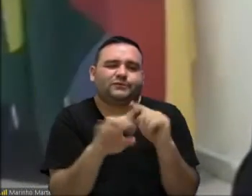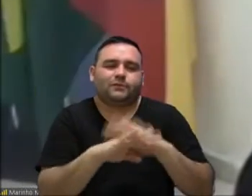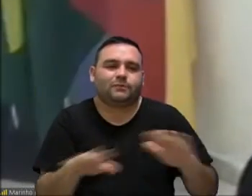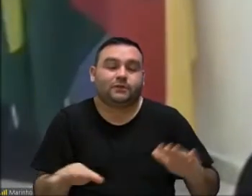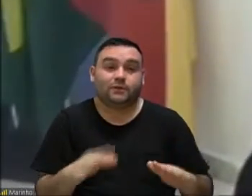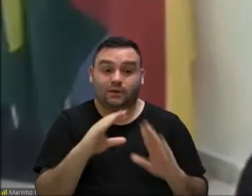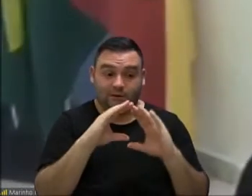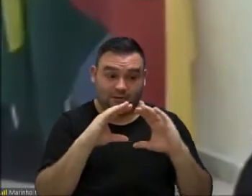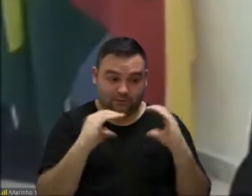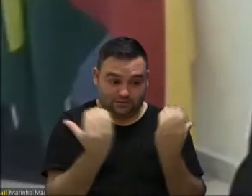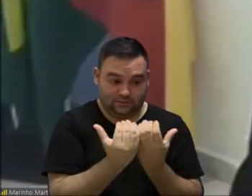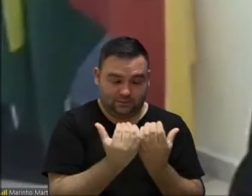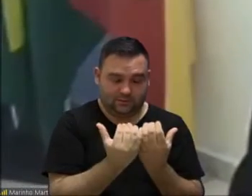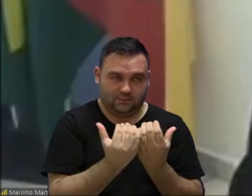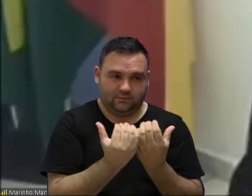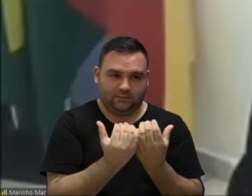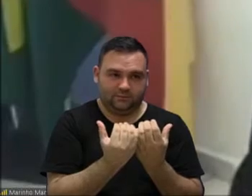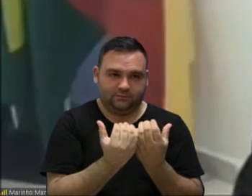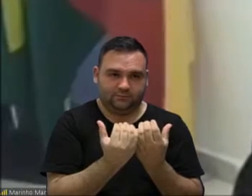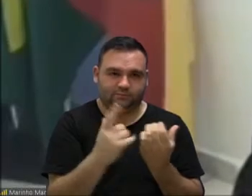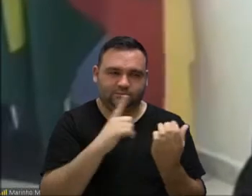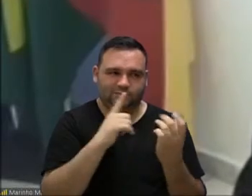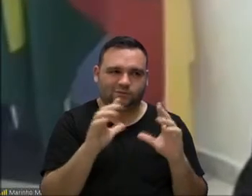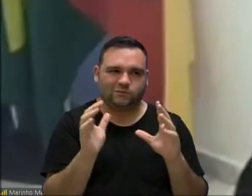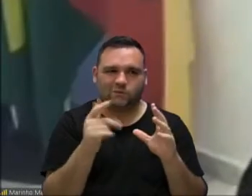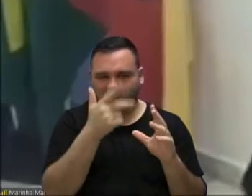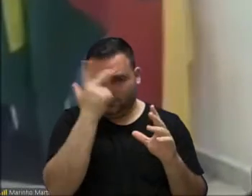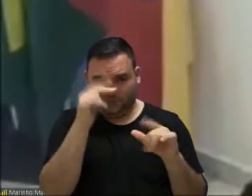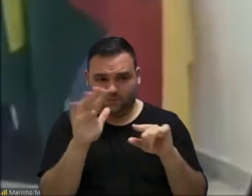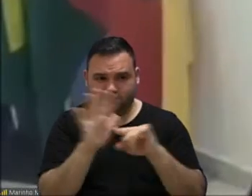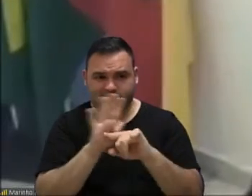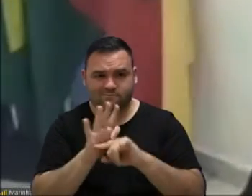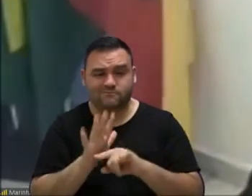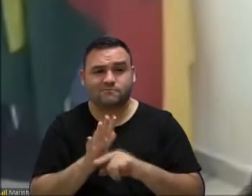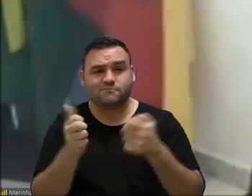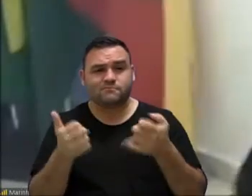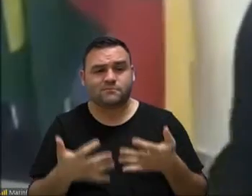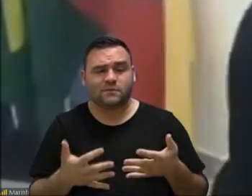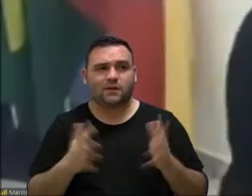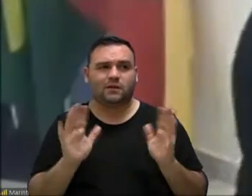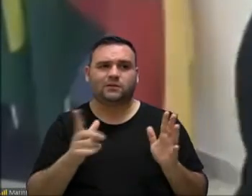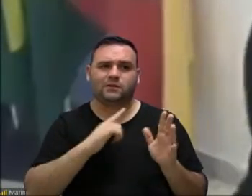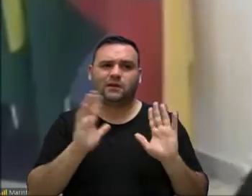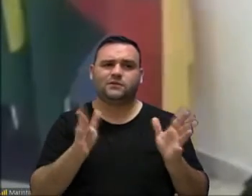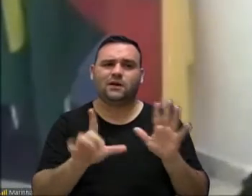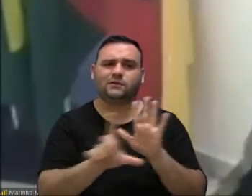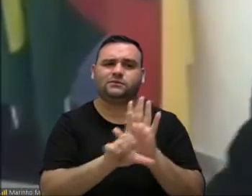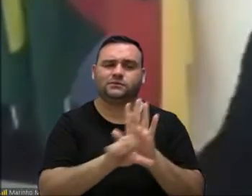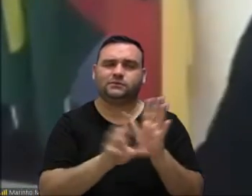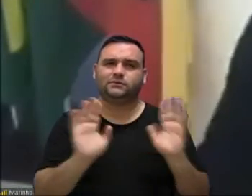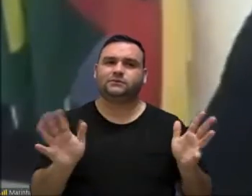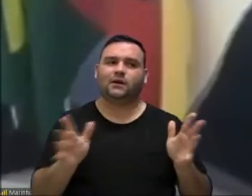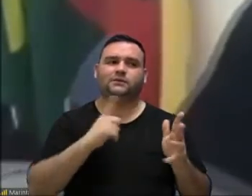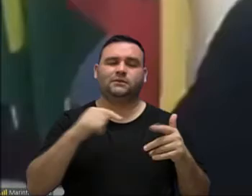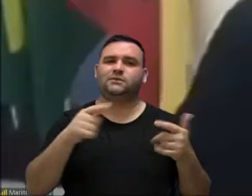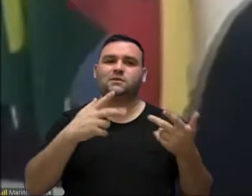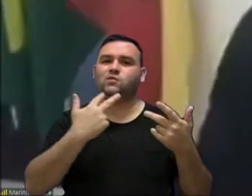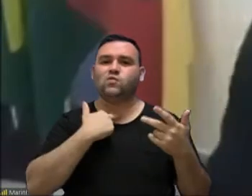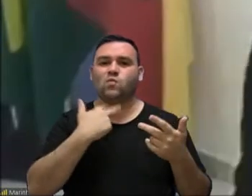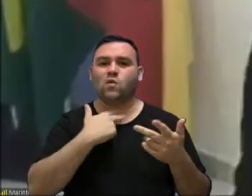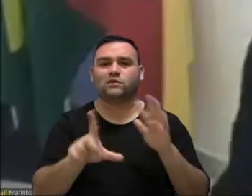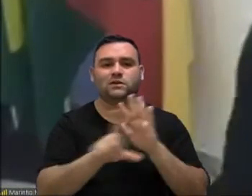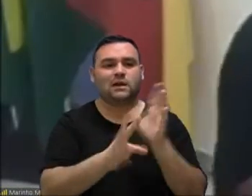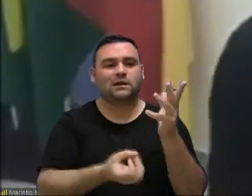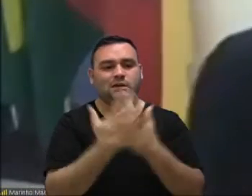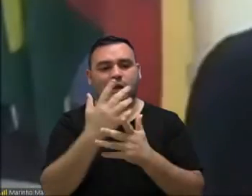pronto a câmara através de um dos seus consultores ele diz que já existe lei e por isso não pode